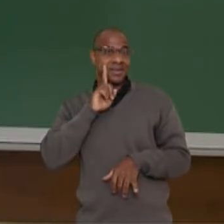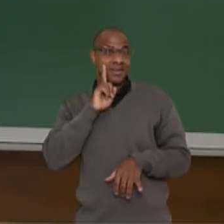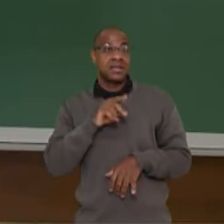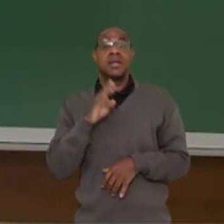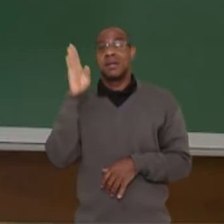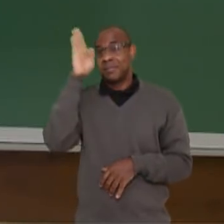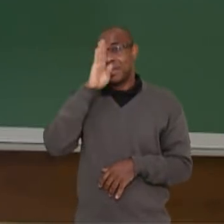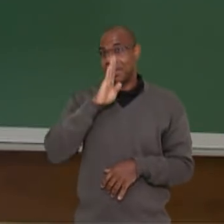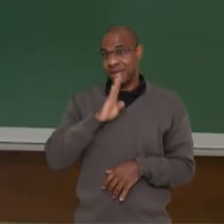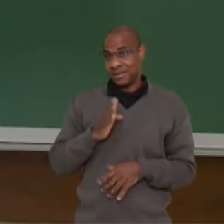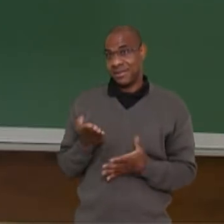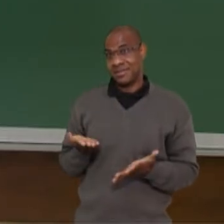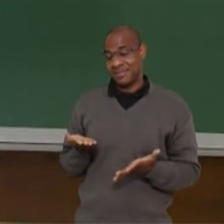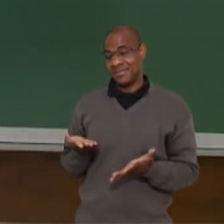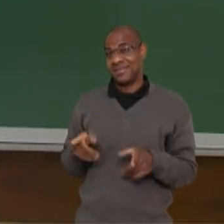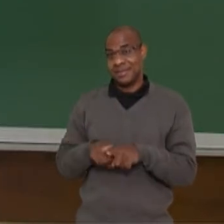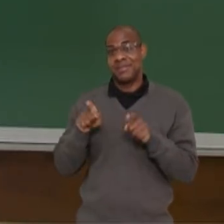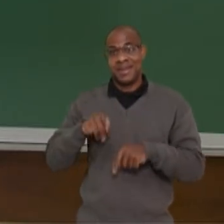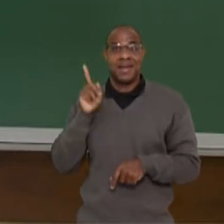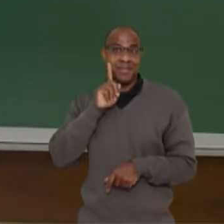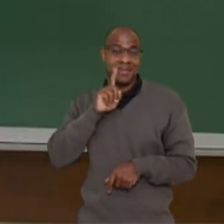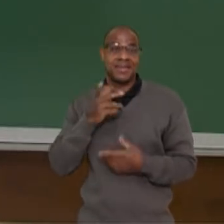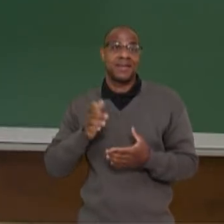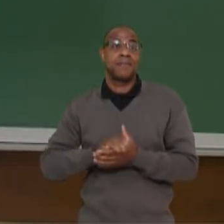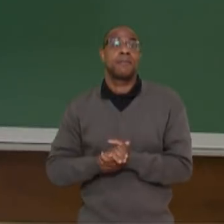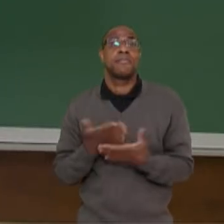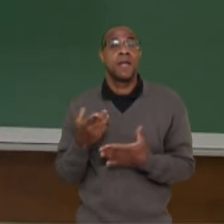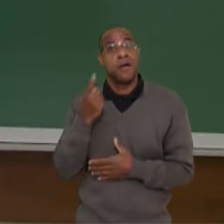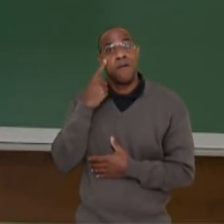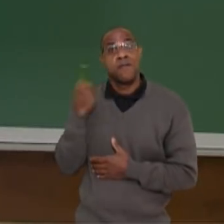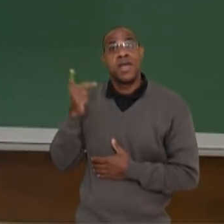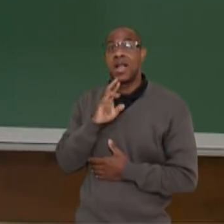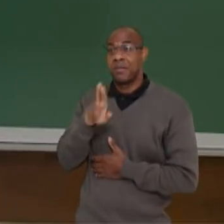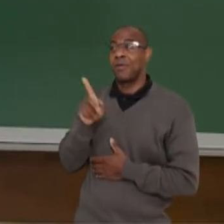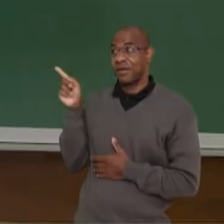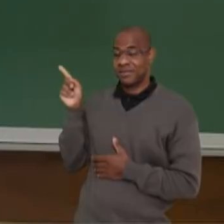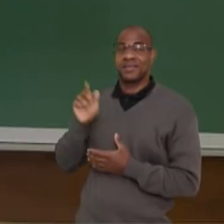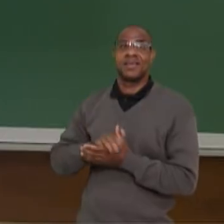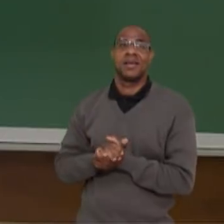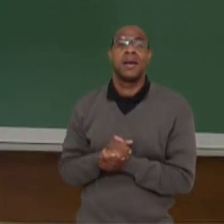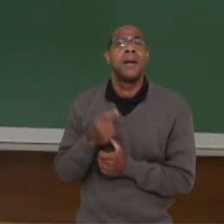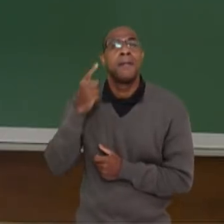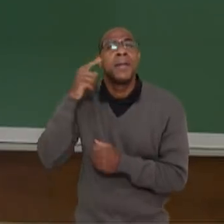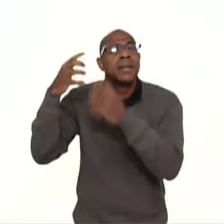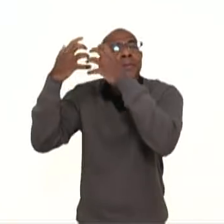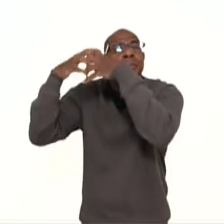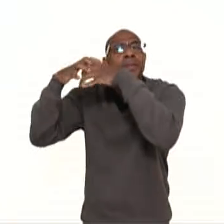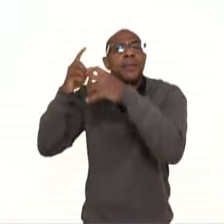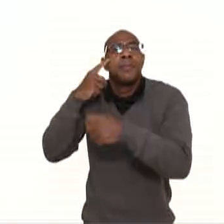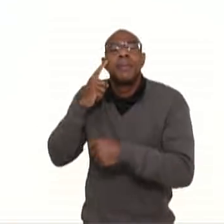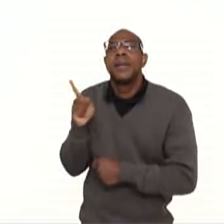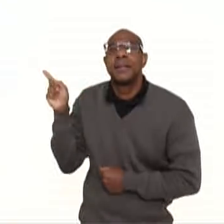também é americano, beleza? Vamos conferir a resposta então? Pensa comigo um pouquinho.